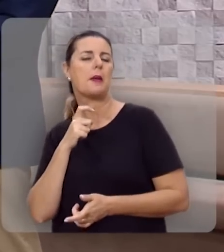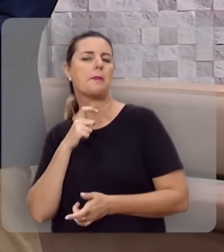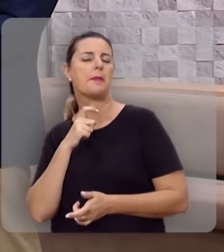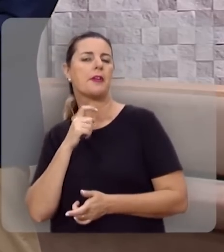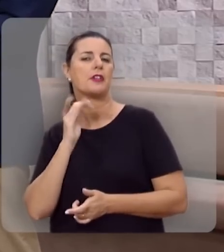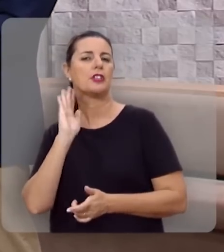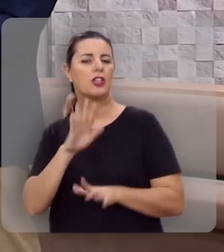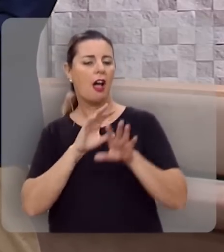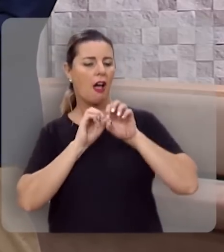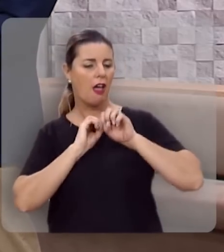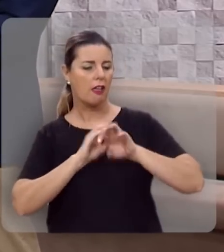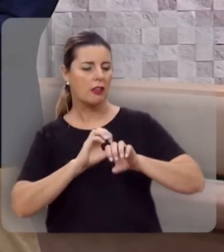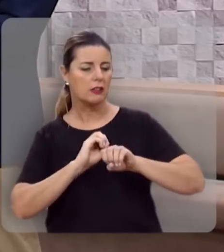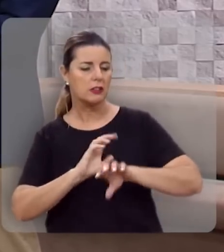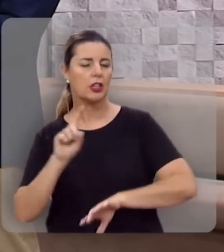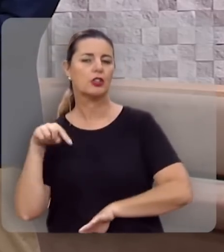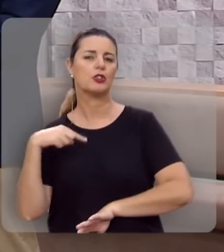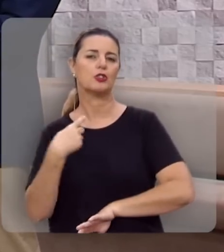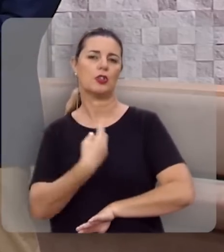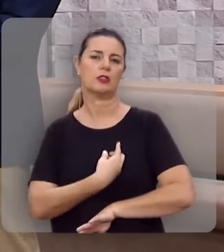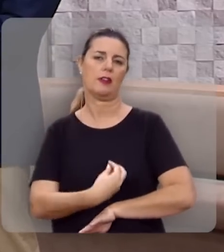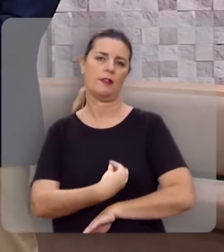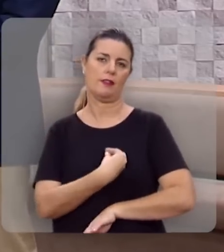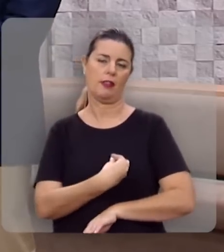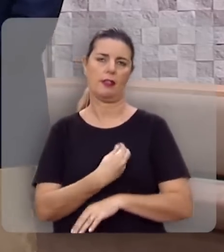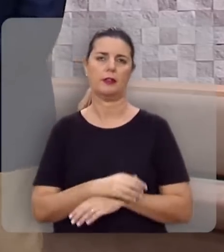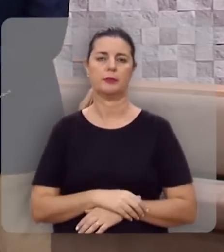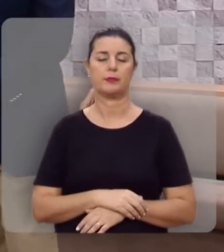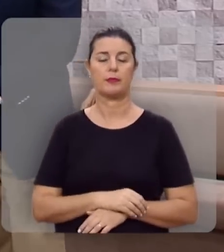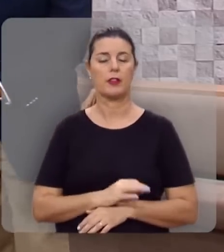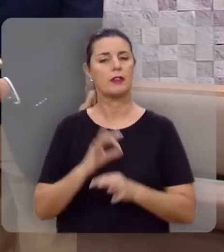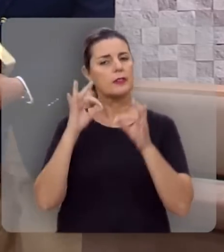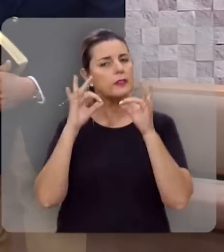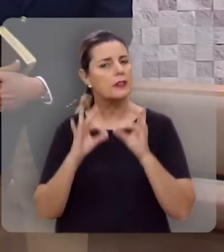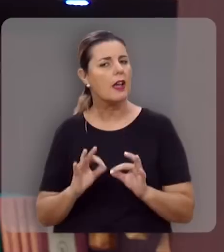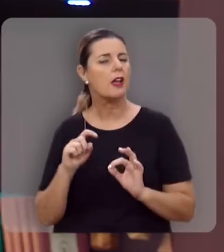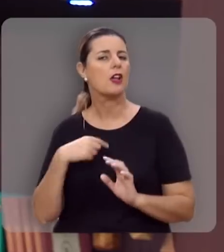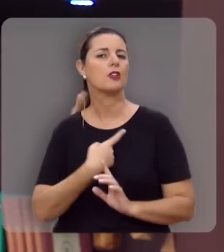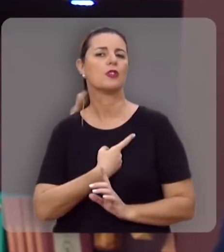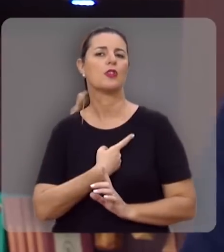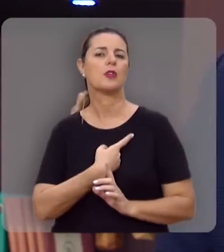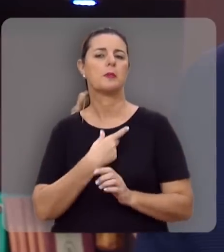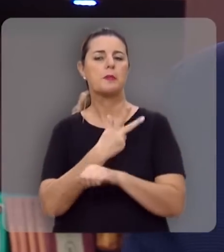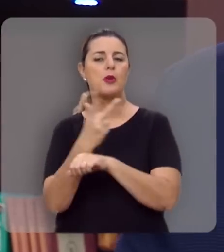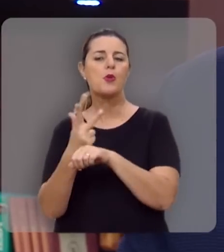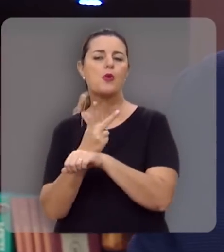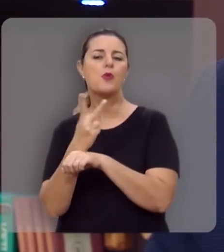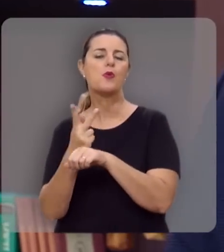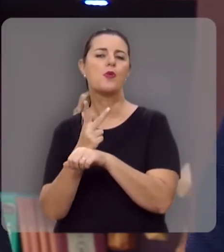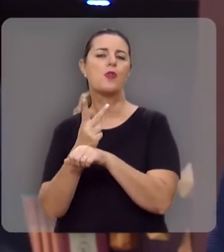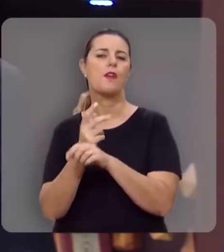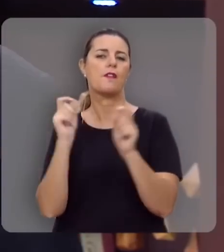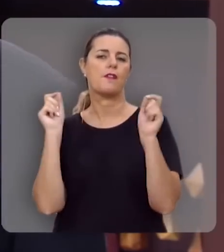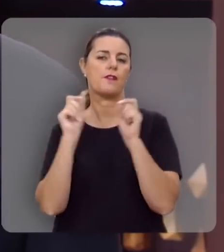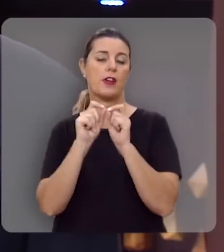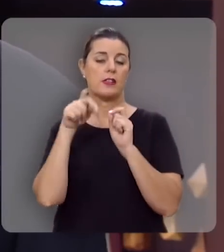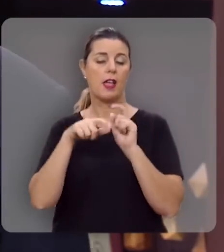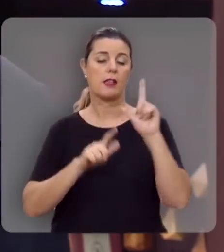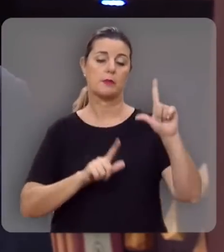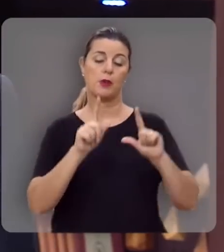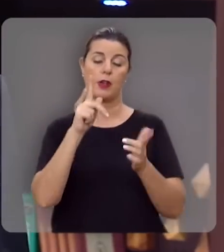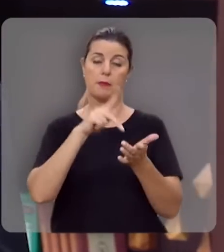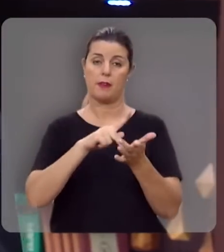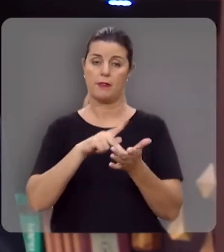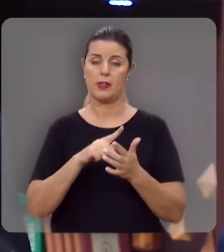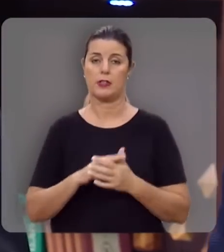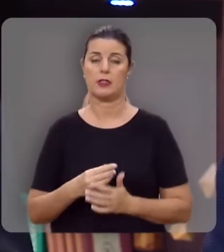percebido isso e já havia orientado, né, dessa maneira. E é exatamente isso que nós temos procurado fazer aqui no nosso